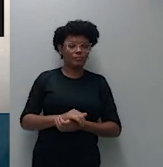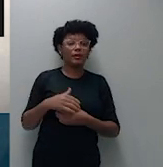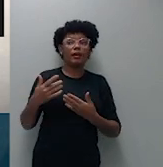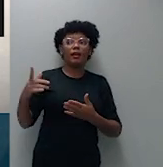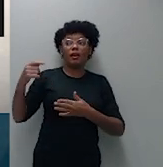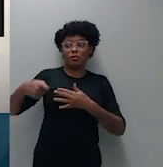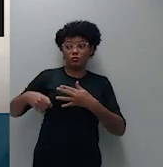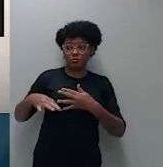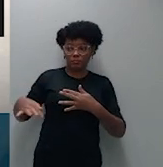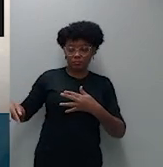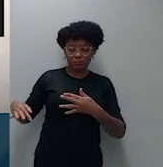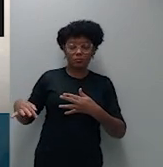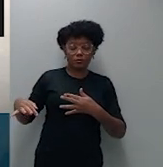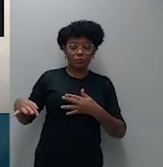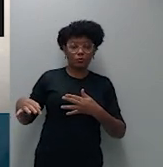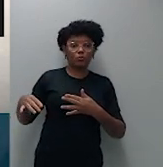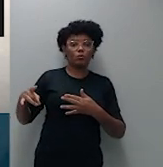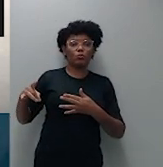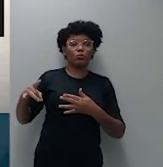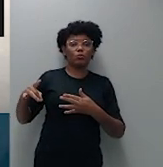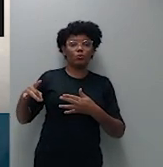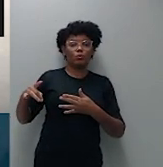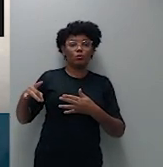tribunal de justiça